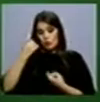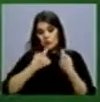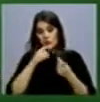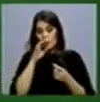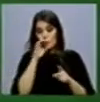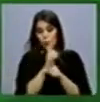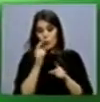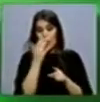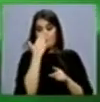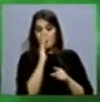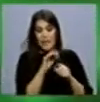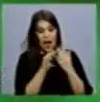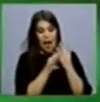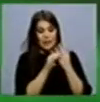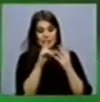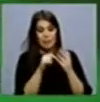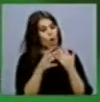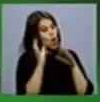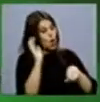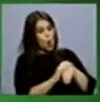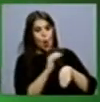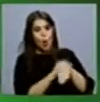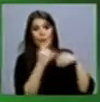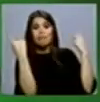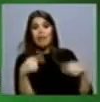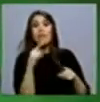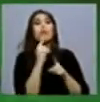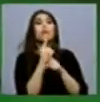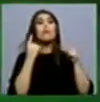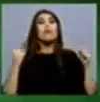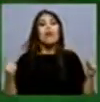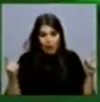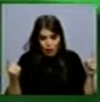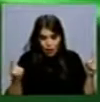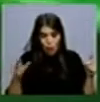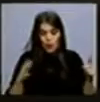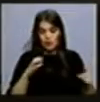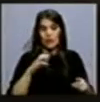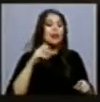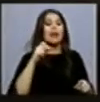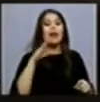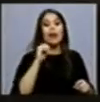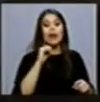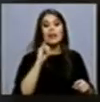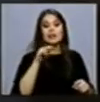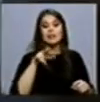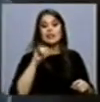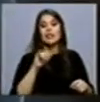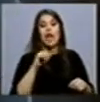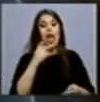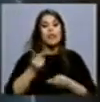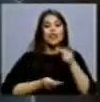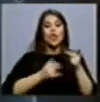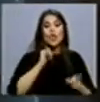os anéis têm culpa também nesse cartório. E porquê? Porque quando a Cassini analisou a ionosfera,